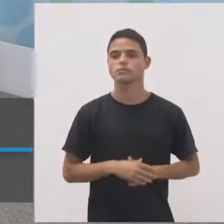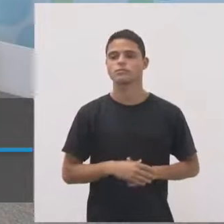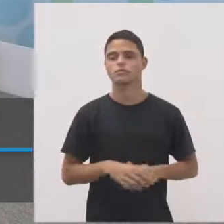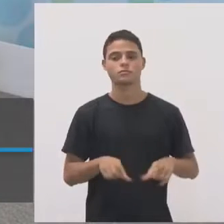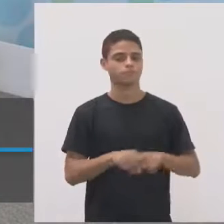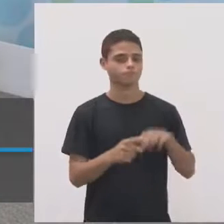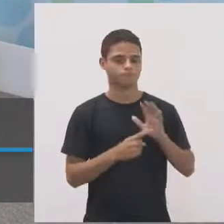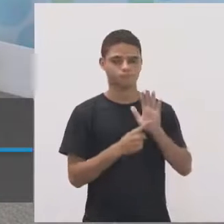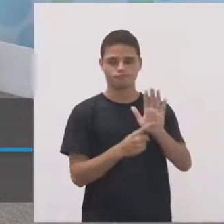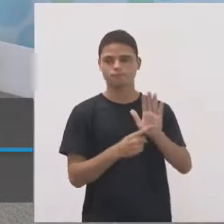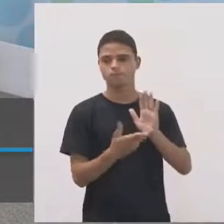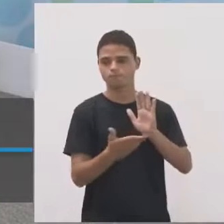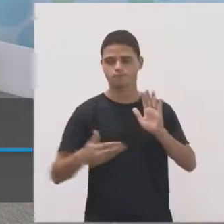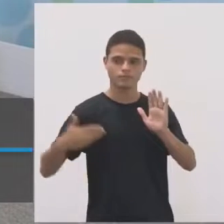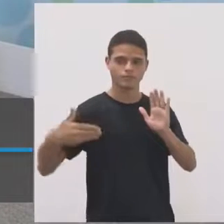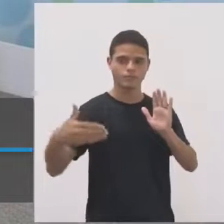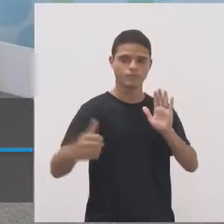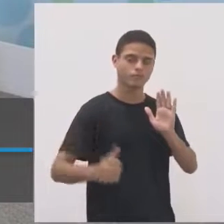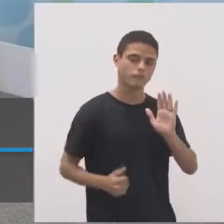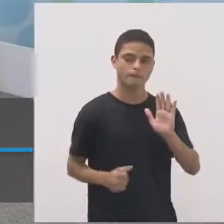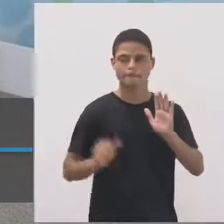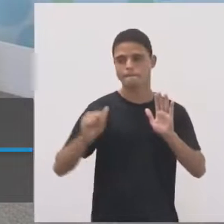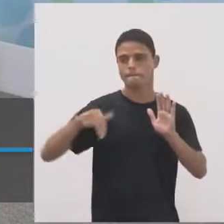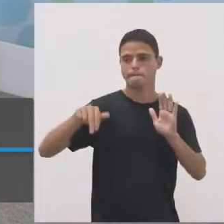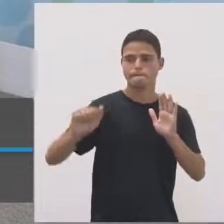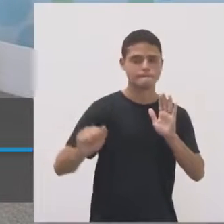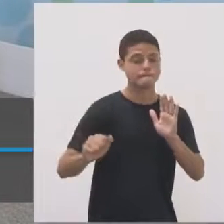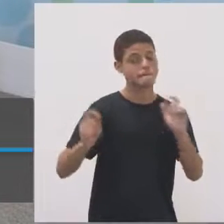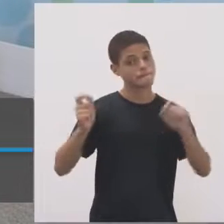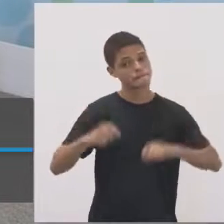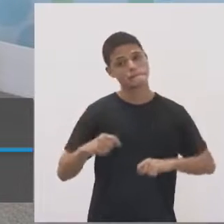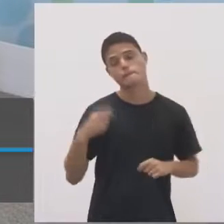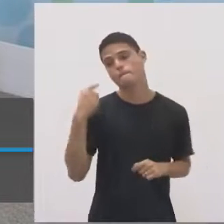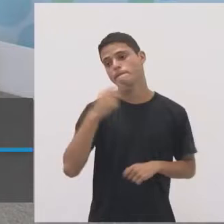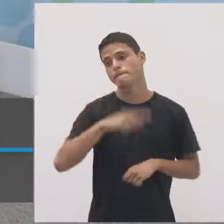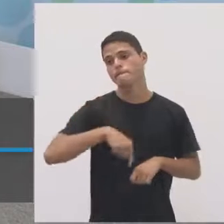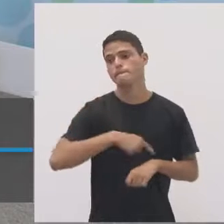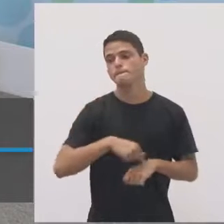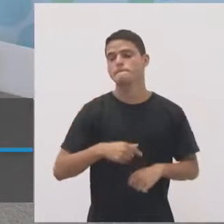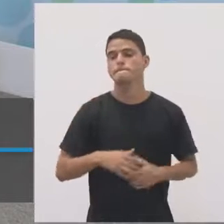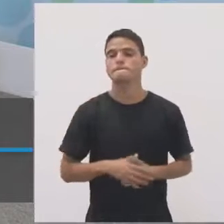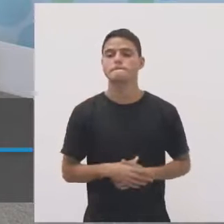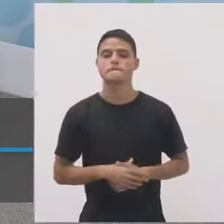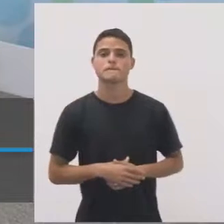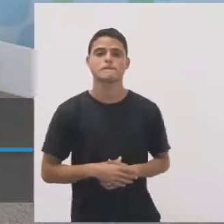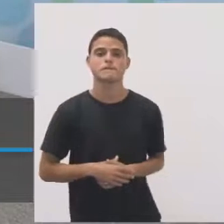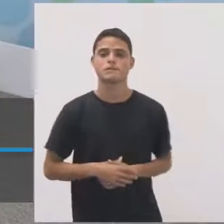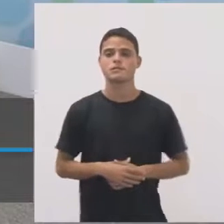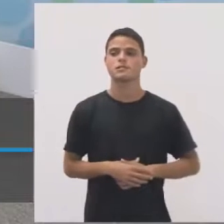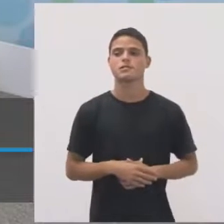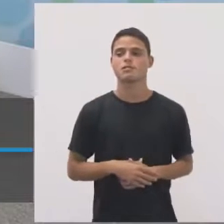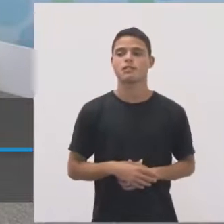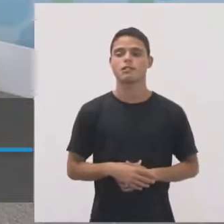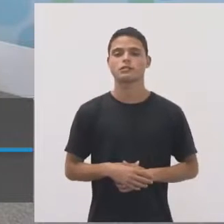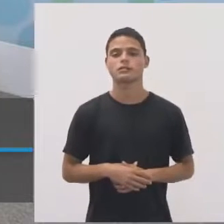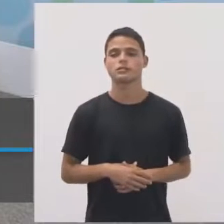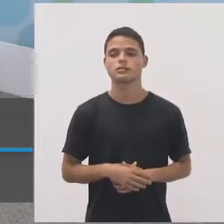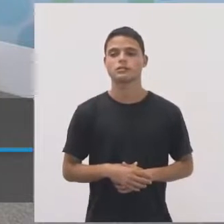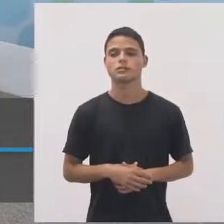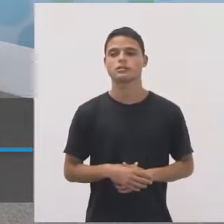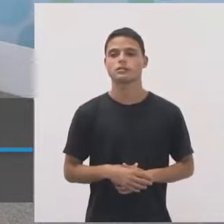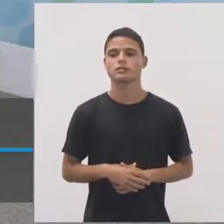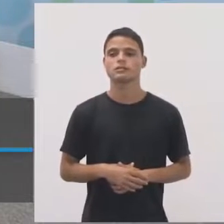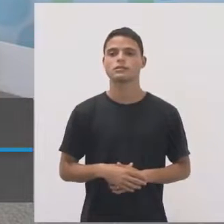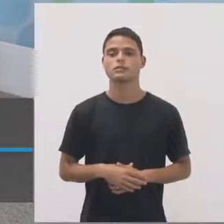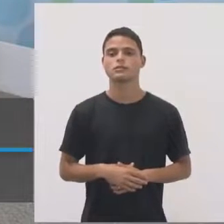vou mostrar para vocês mais pra frente, tá bom, Ana? Se der tempo. Fechou. Vamos ver se dá tempo, aí, a gente consegue mostrar. Foi aí? Senão eu Foi aqui já dá pra gente já